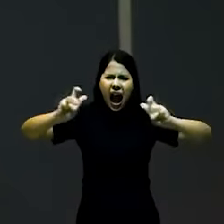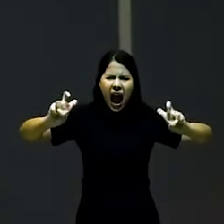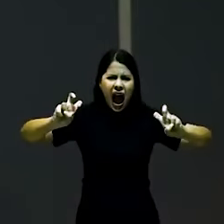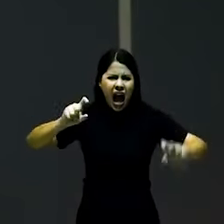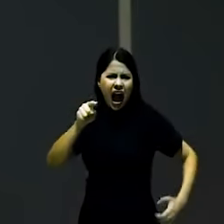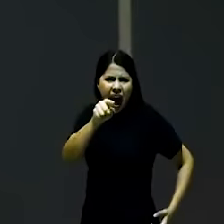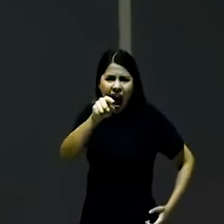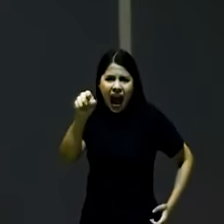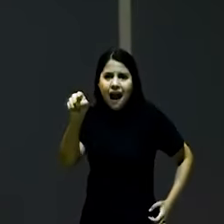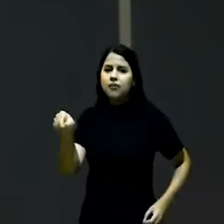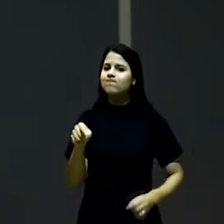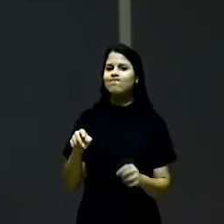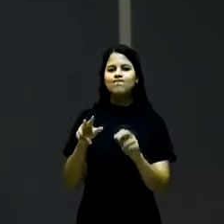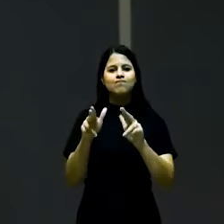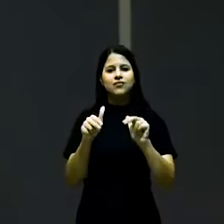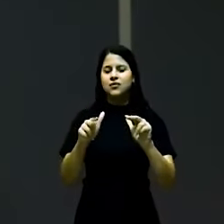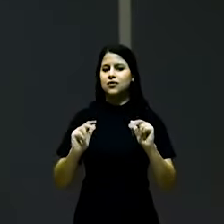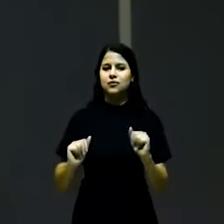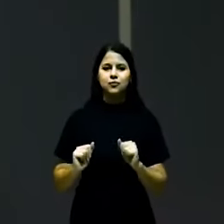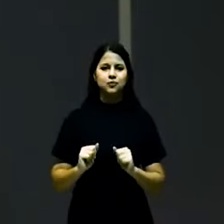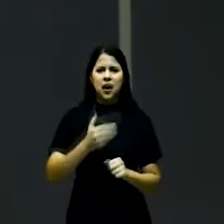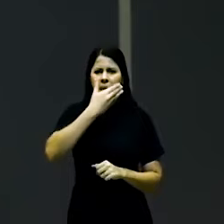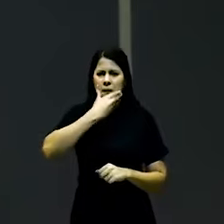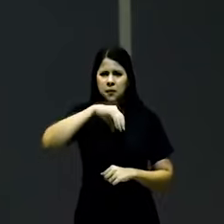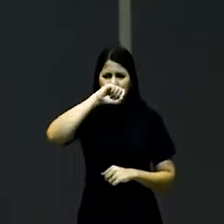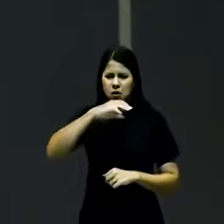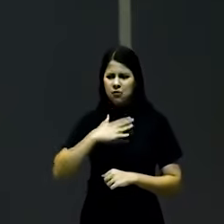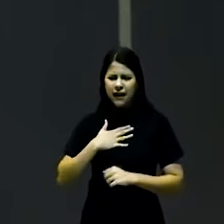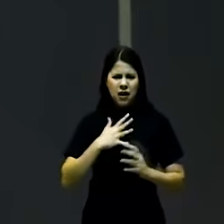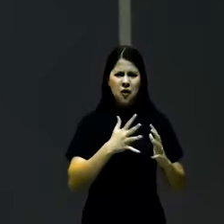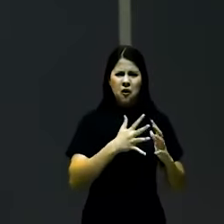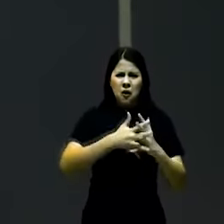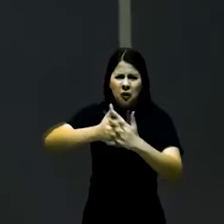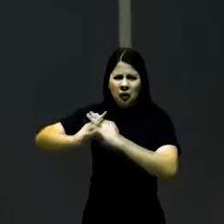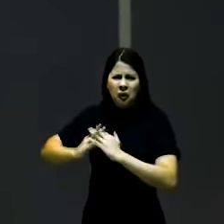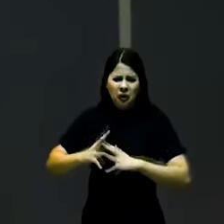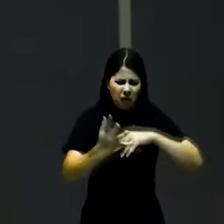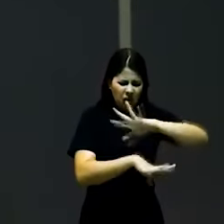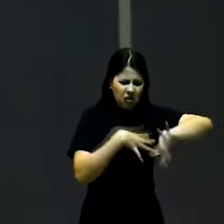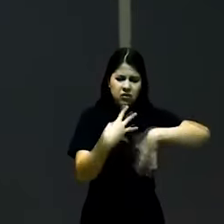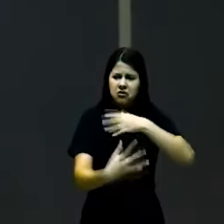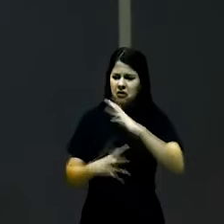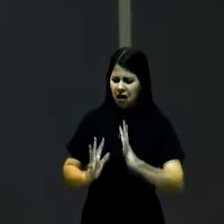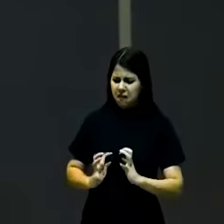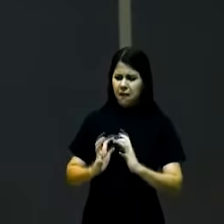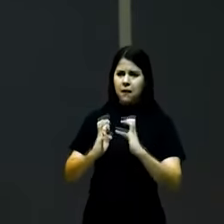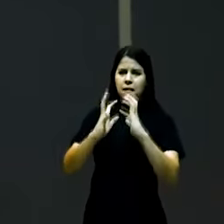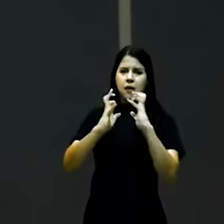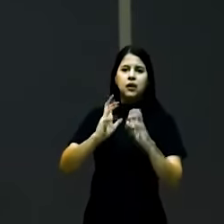Nunca. Nunca vi meu pai metido em confusão. E aquilo sempre